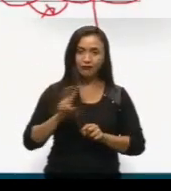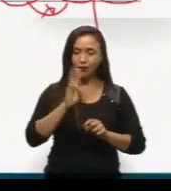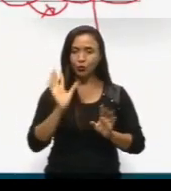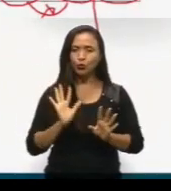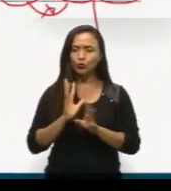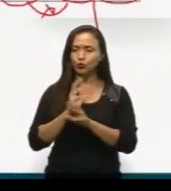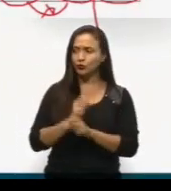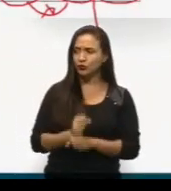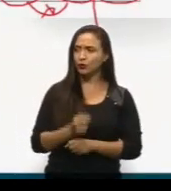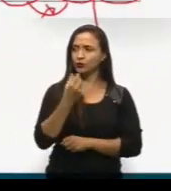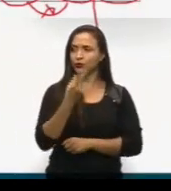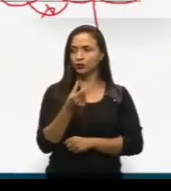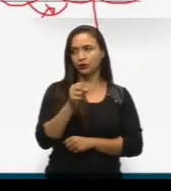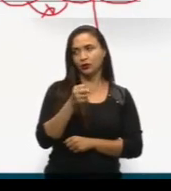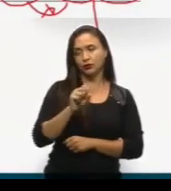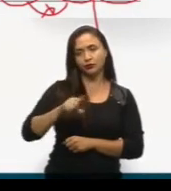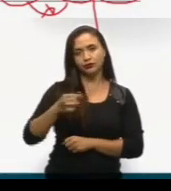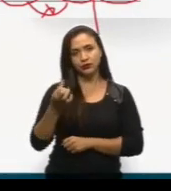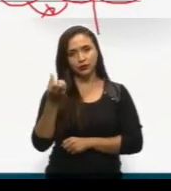288,68.